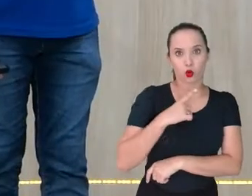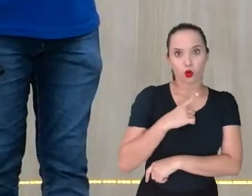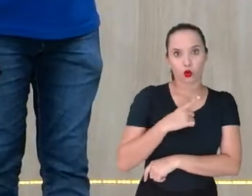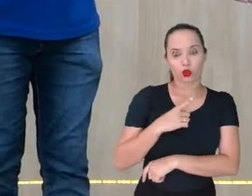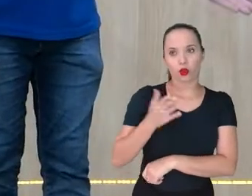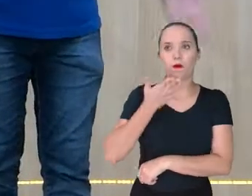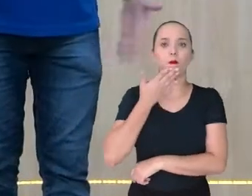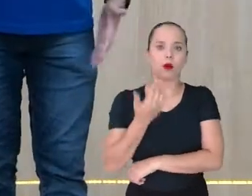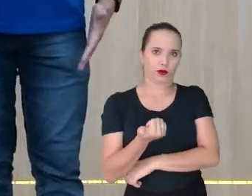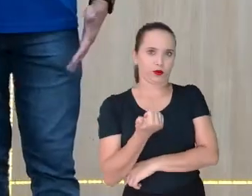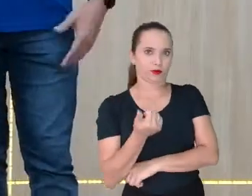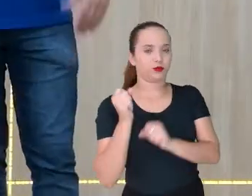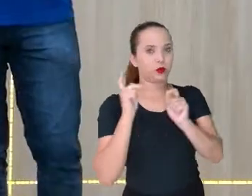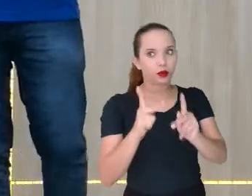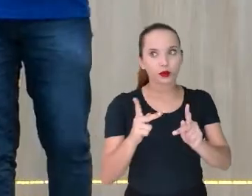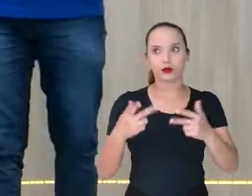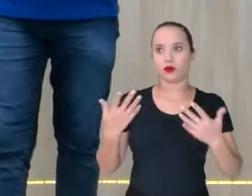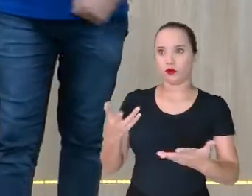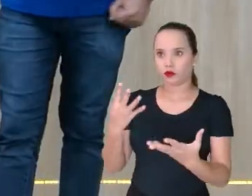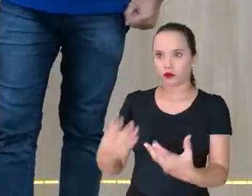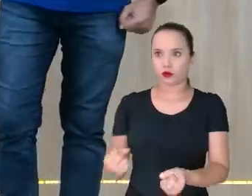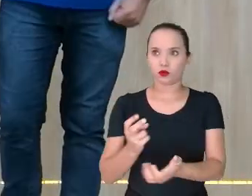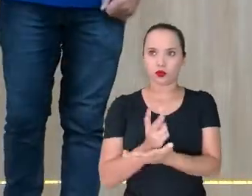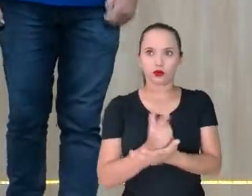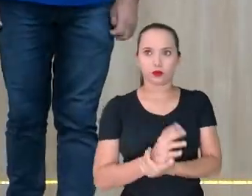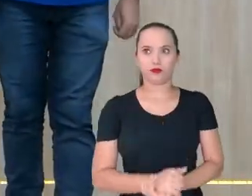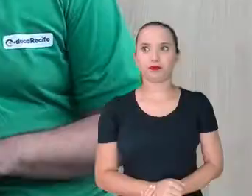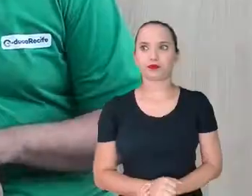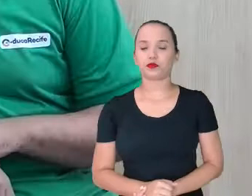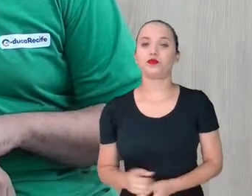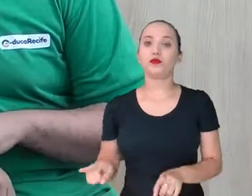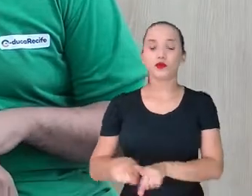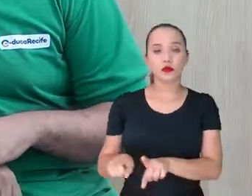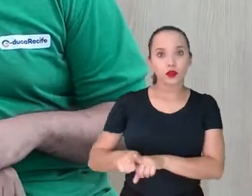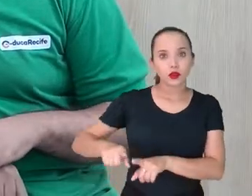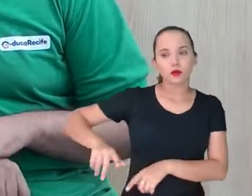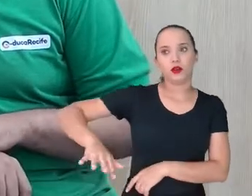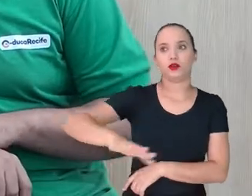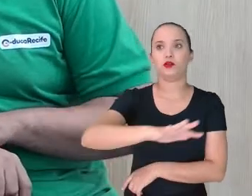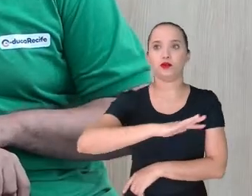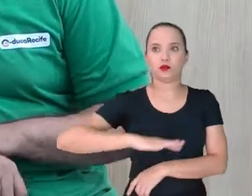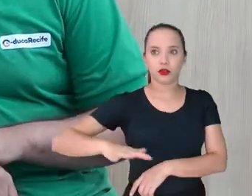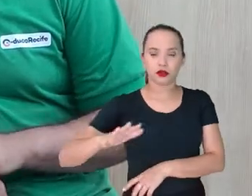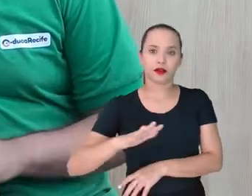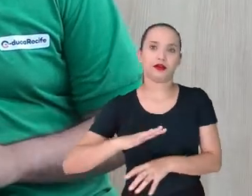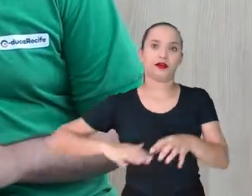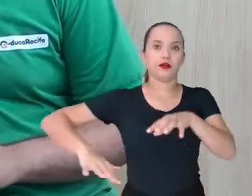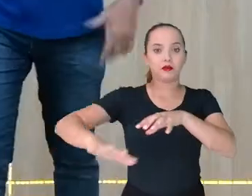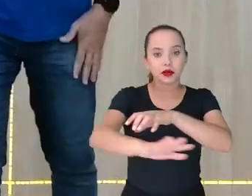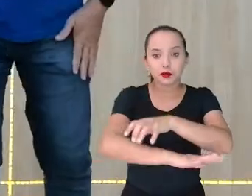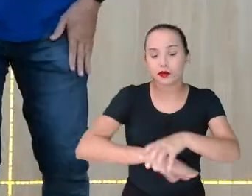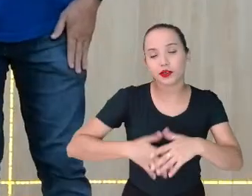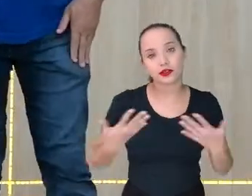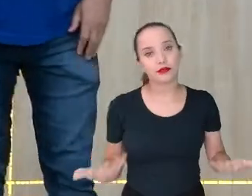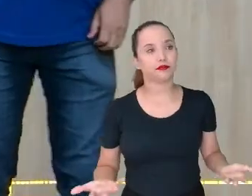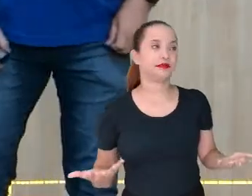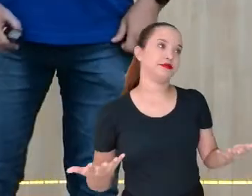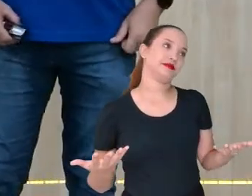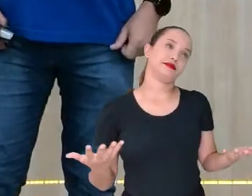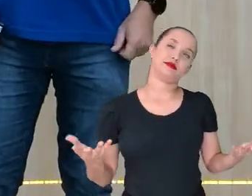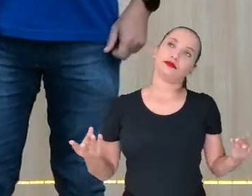Exato. melhor. Beleza? Vamos caminhar. E o aí, meio ambiente o meio ambiente